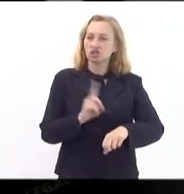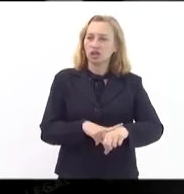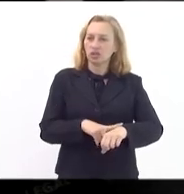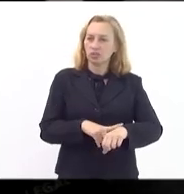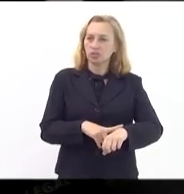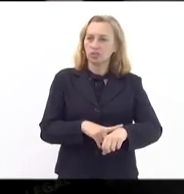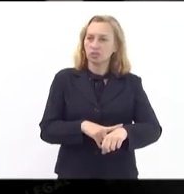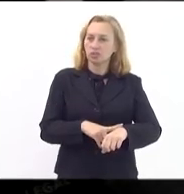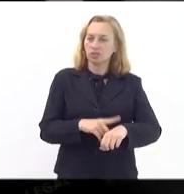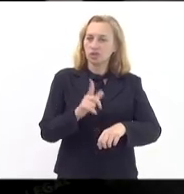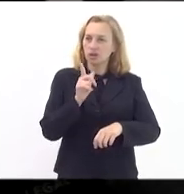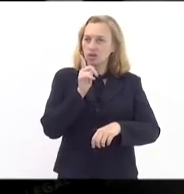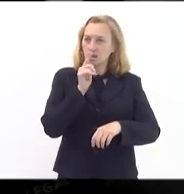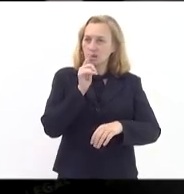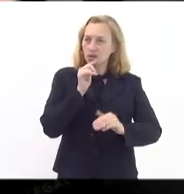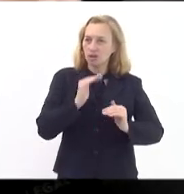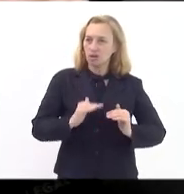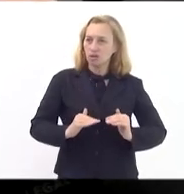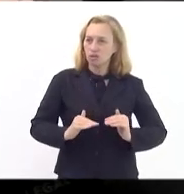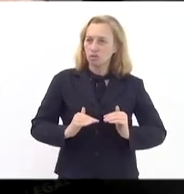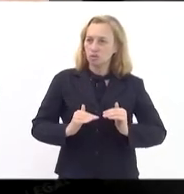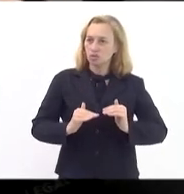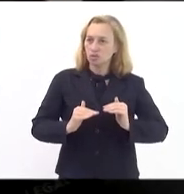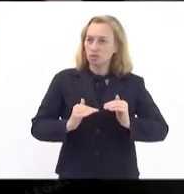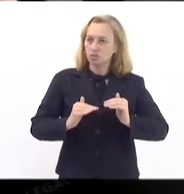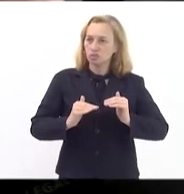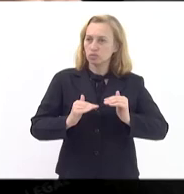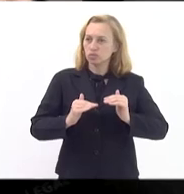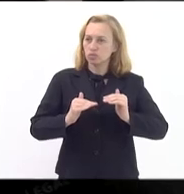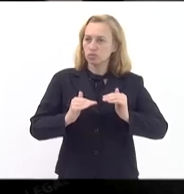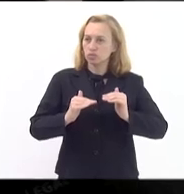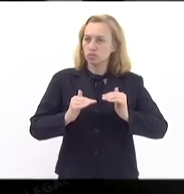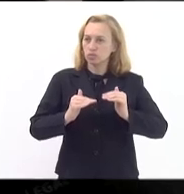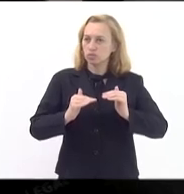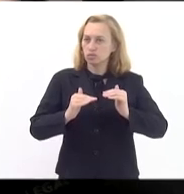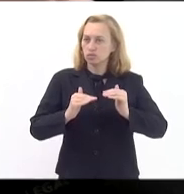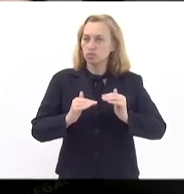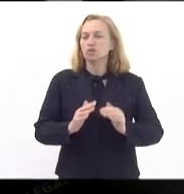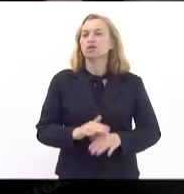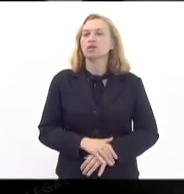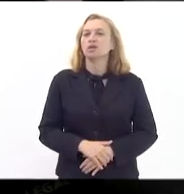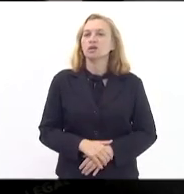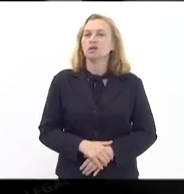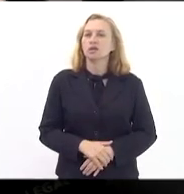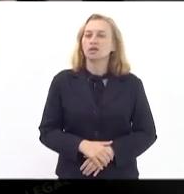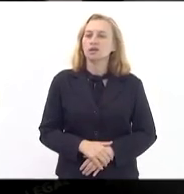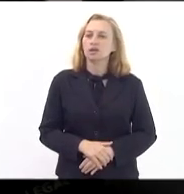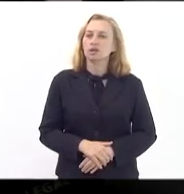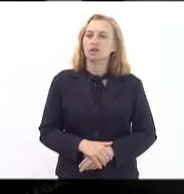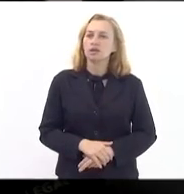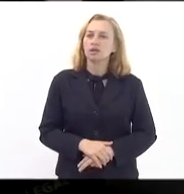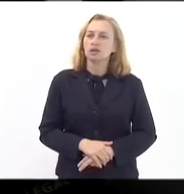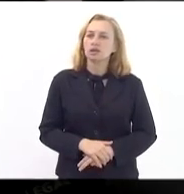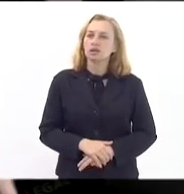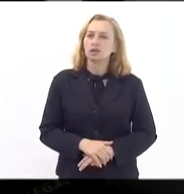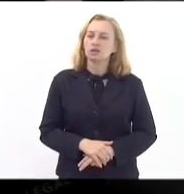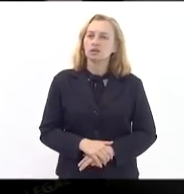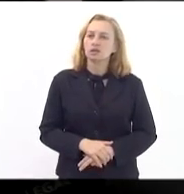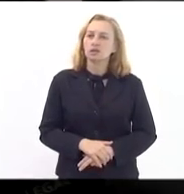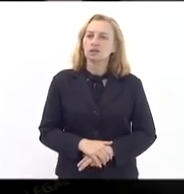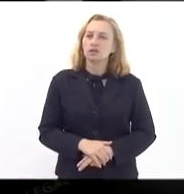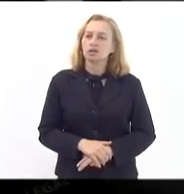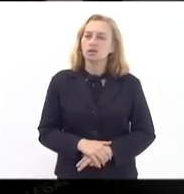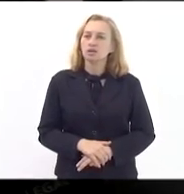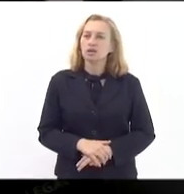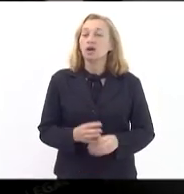e queria uma coisa chamada Ouçam de lama aonde nós temos a Brita né as pedras e aquilo afunda